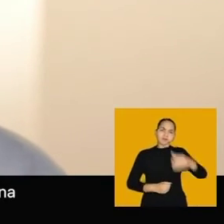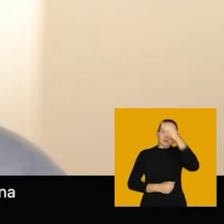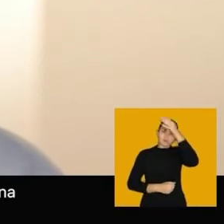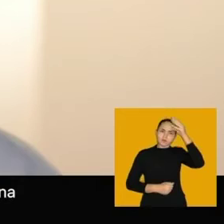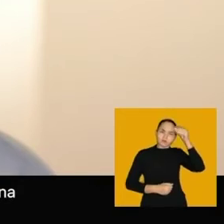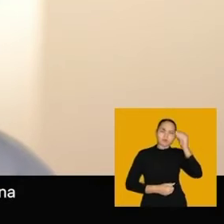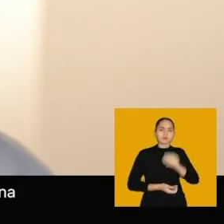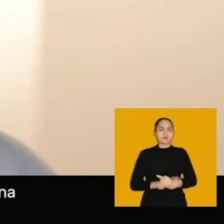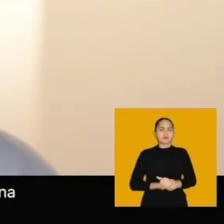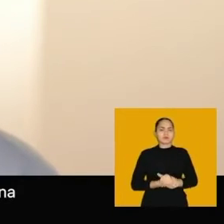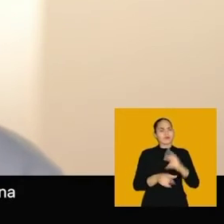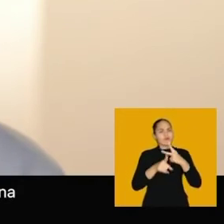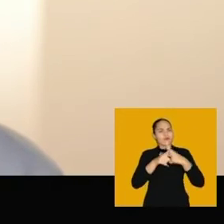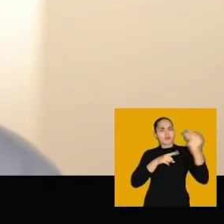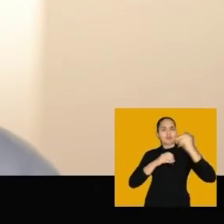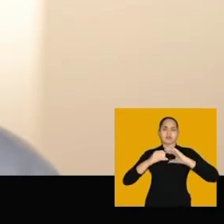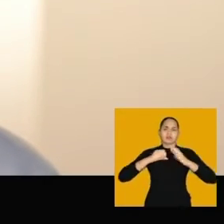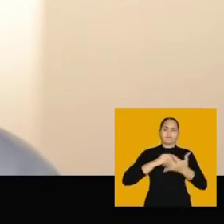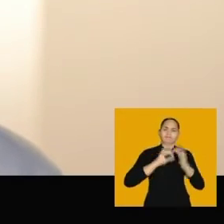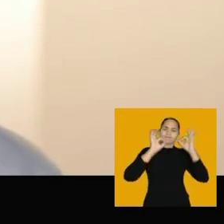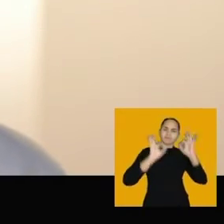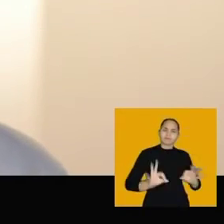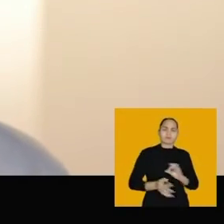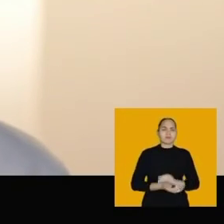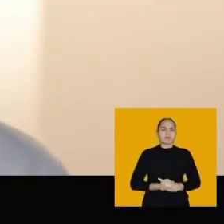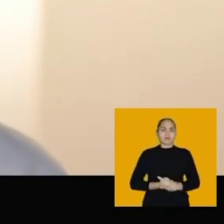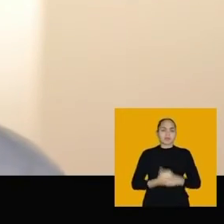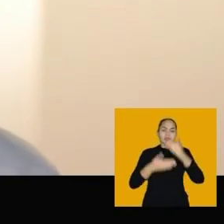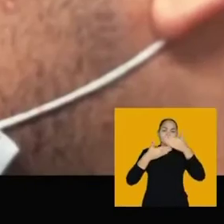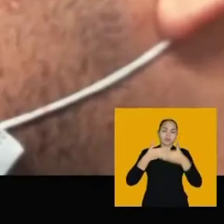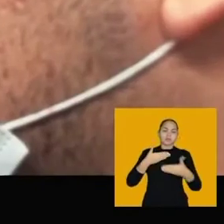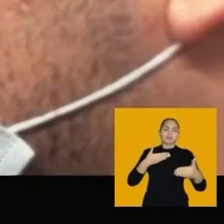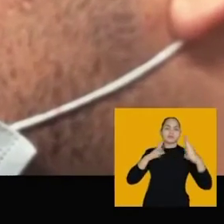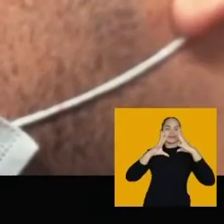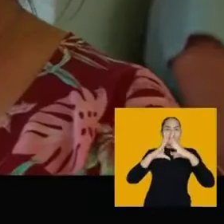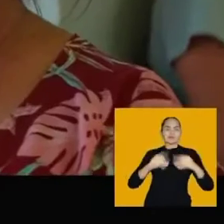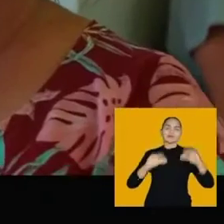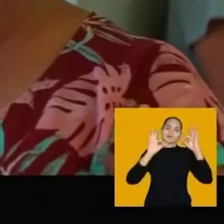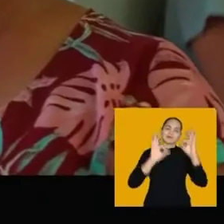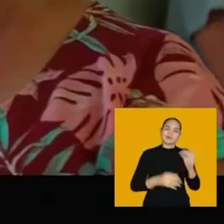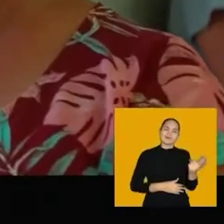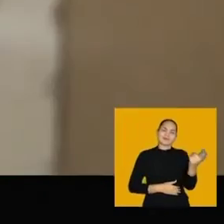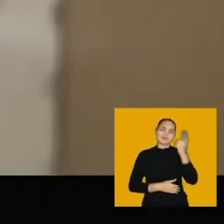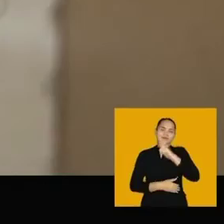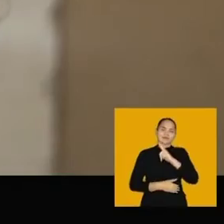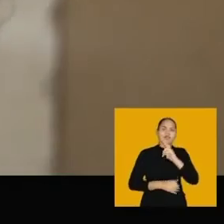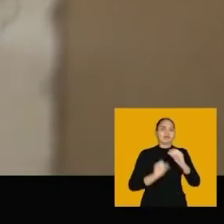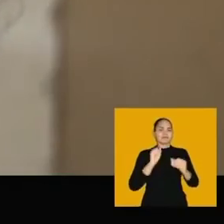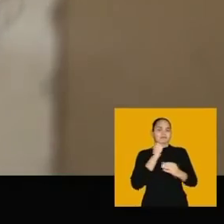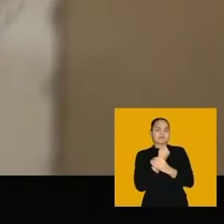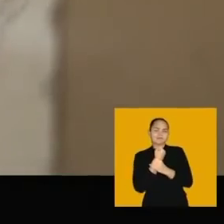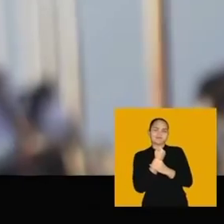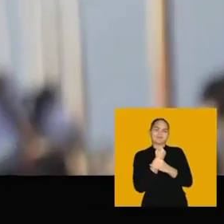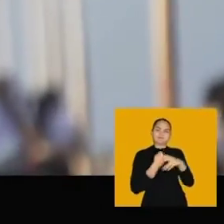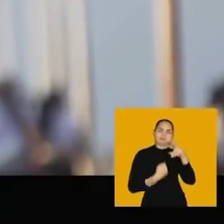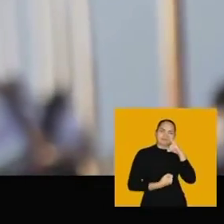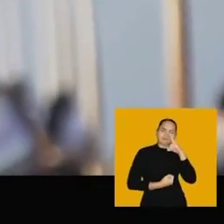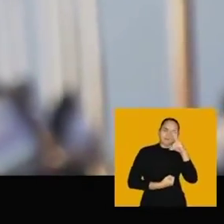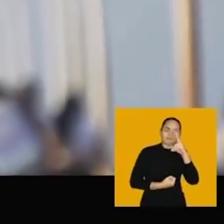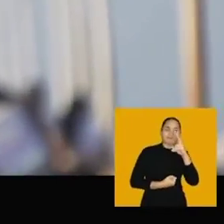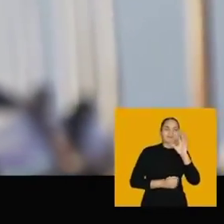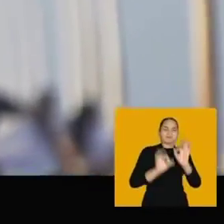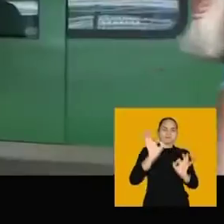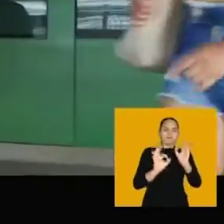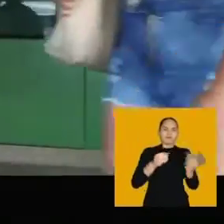com o governador Camilo Santana no enfrentamento da pandemia. Tudo isso vai passar. E certamente estaremos mais